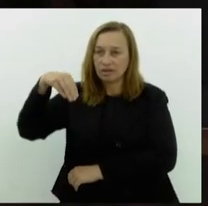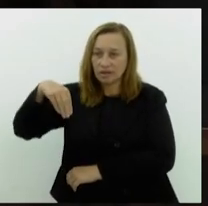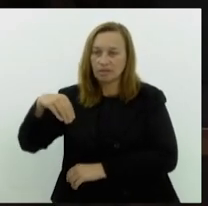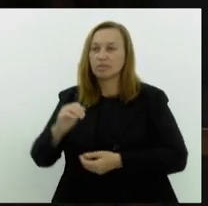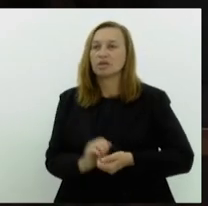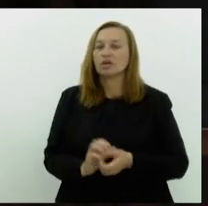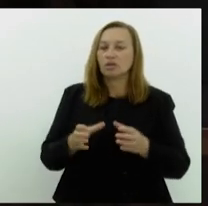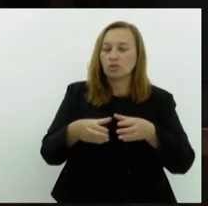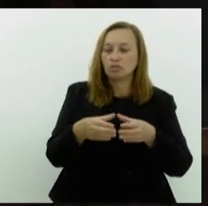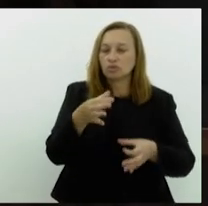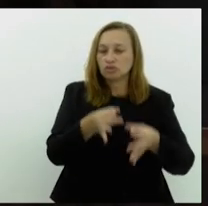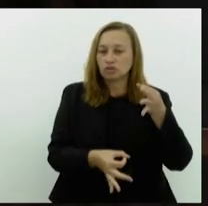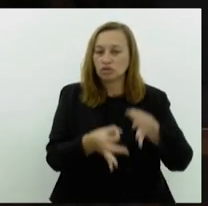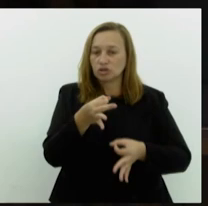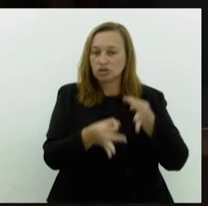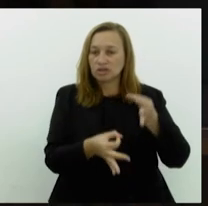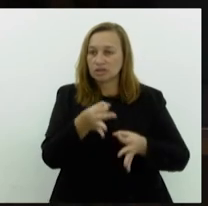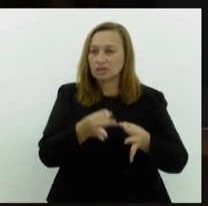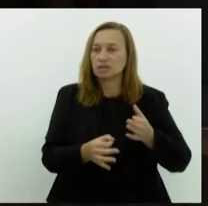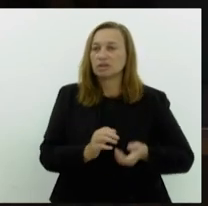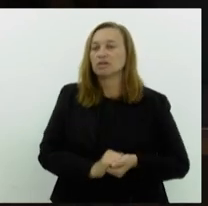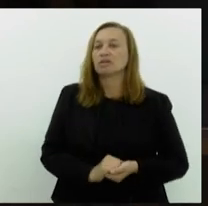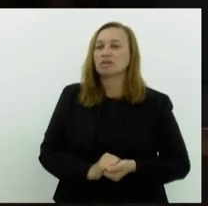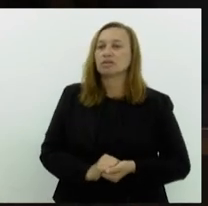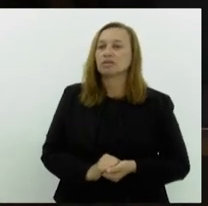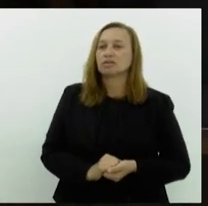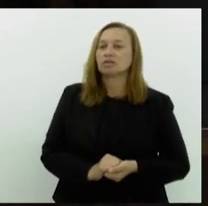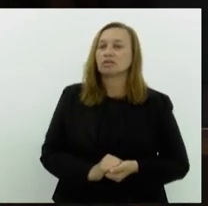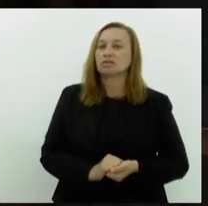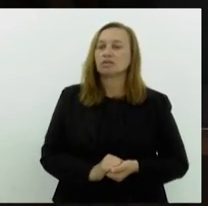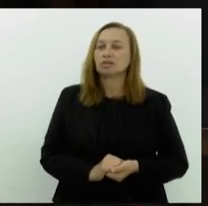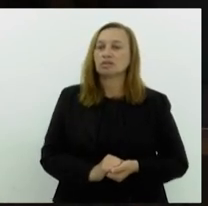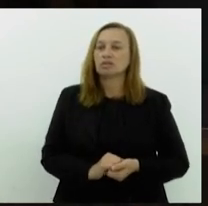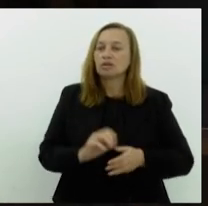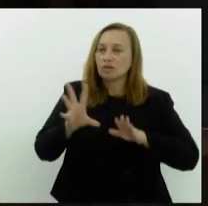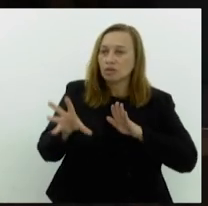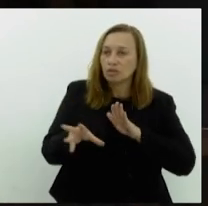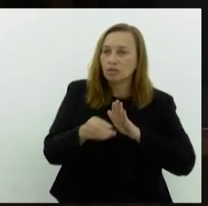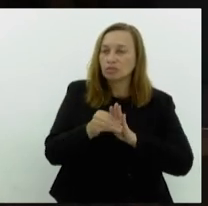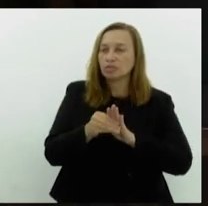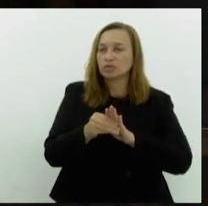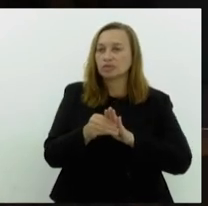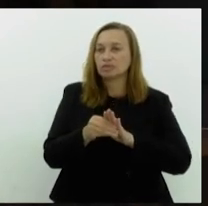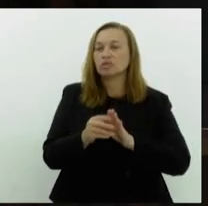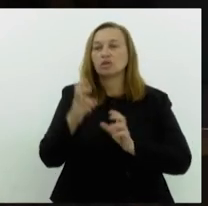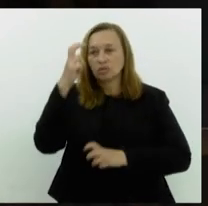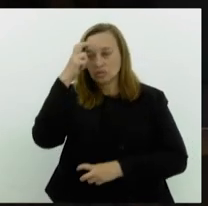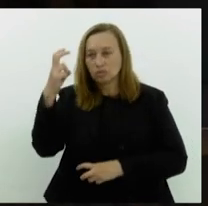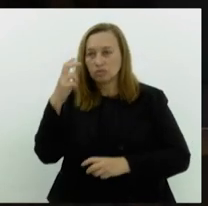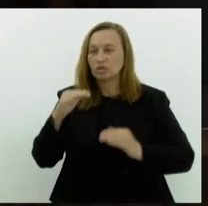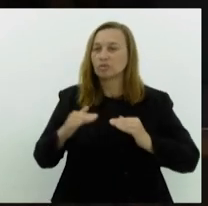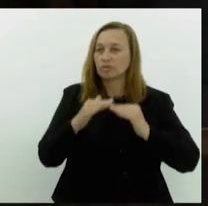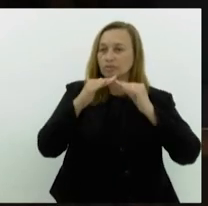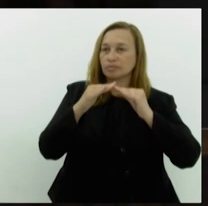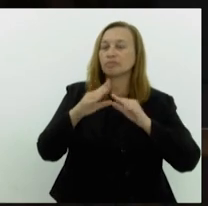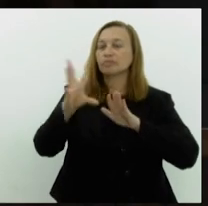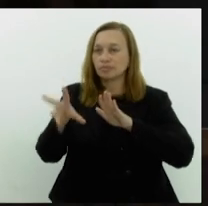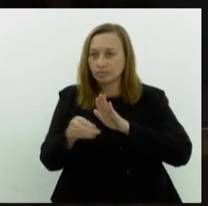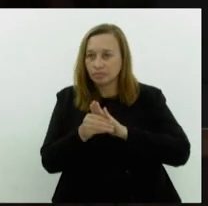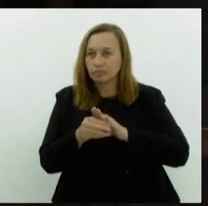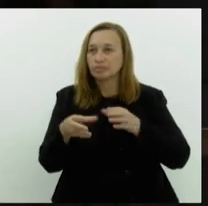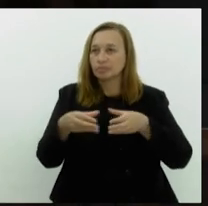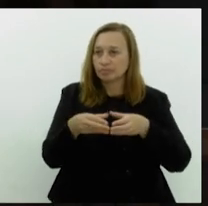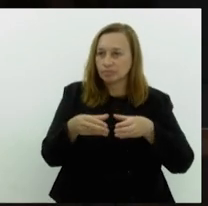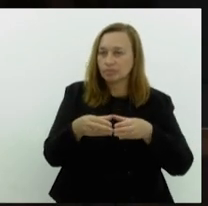comissões de Constituição e Justiça, pela juridicidade com emenda de cultura favorável com a emenda da